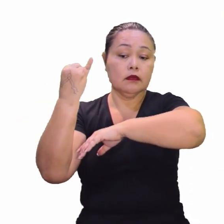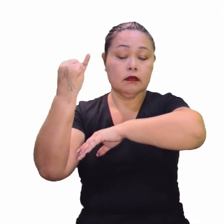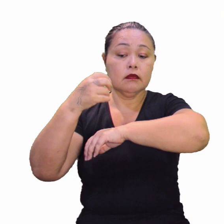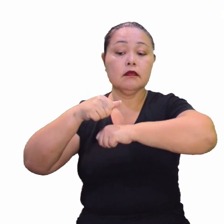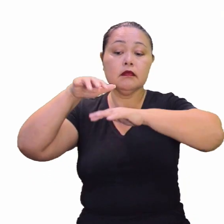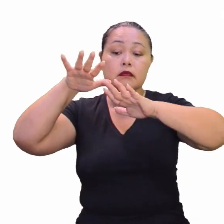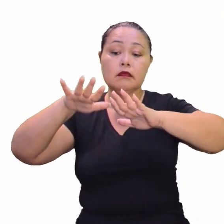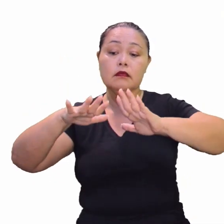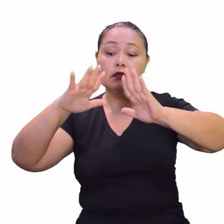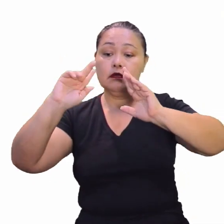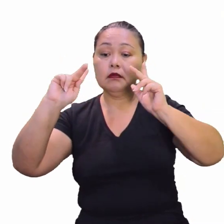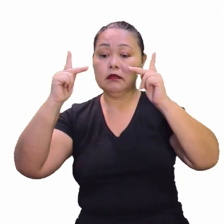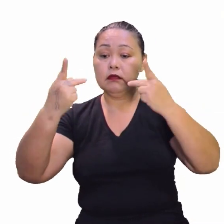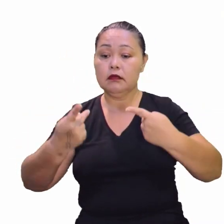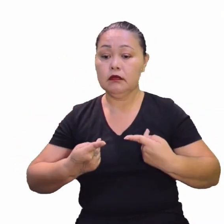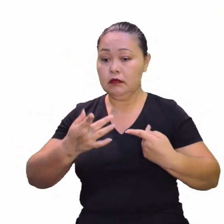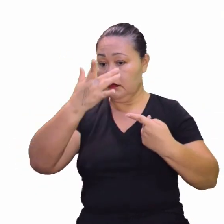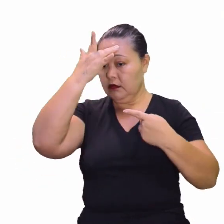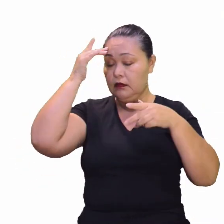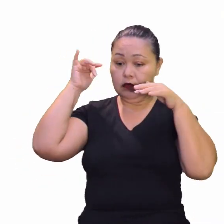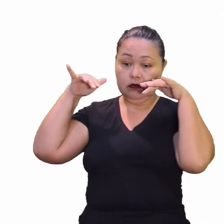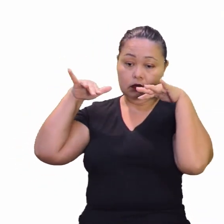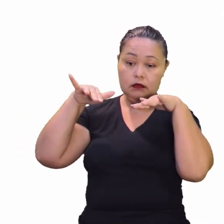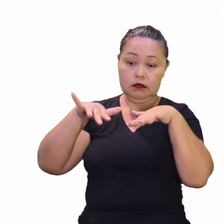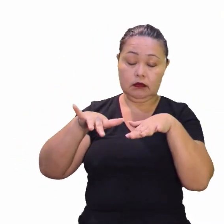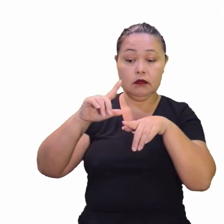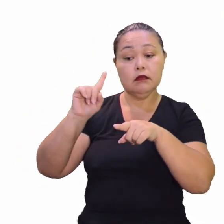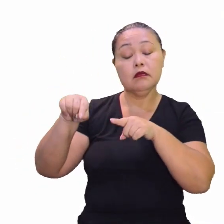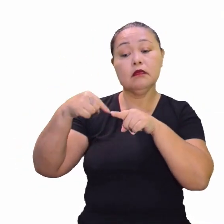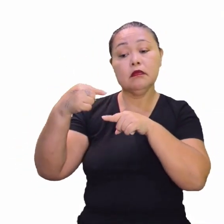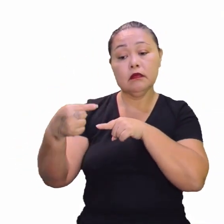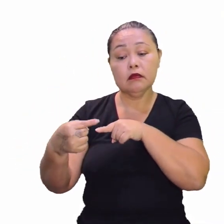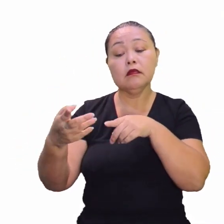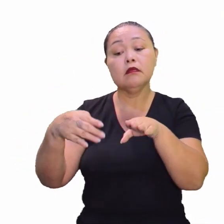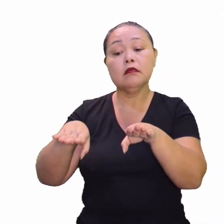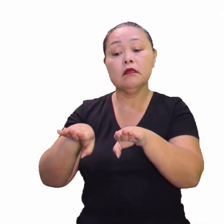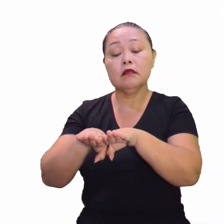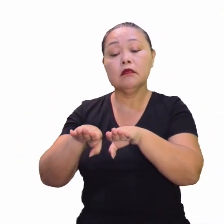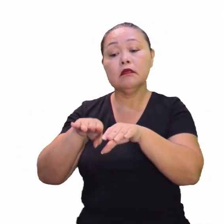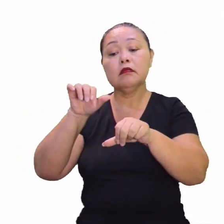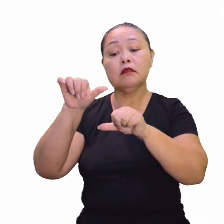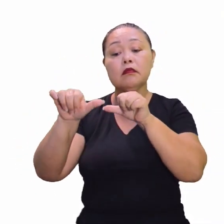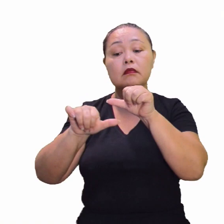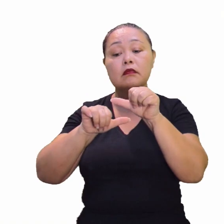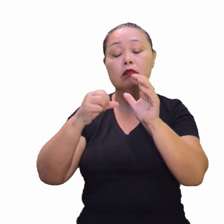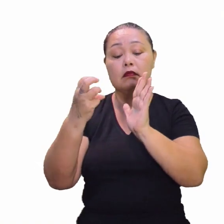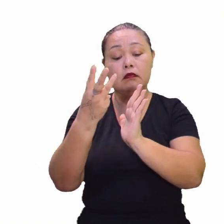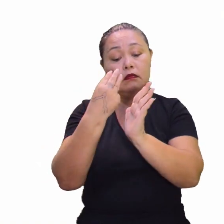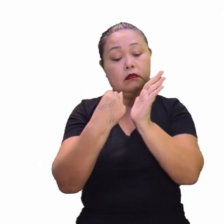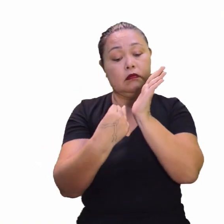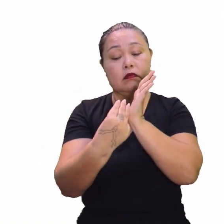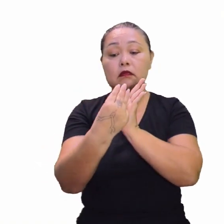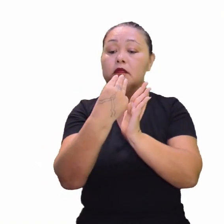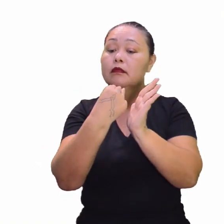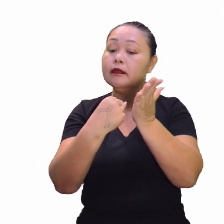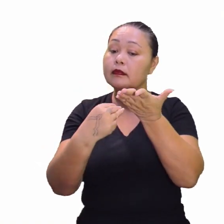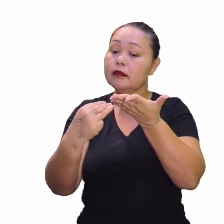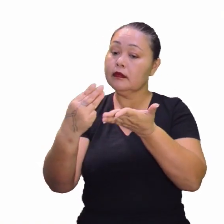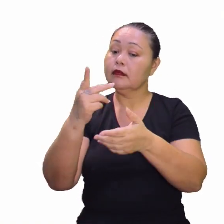para a ocupação humana em Rondônia. Muito bem, professor. Obviamente que também mudou o mapa de